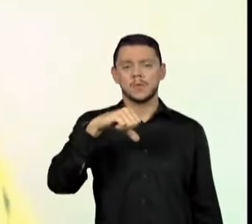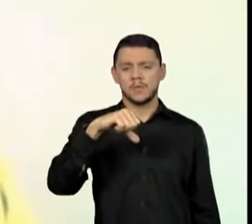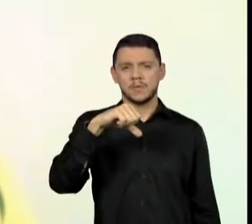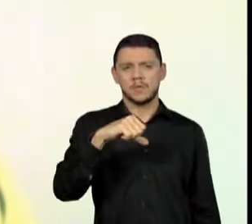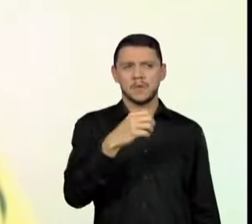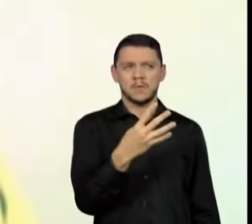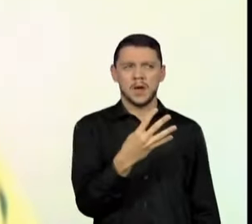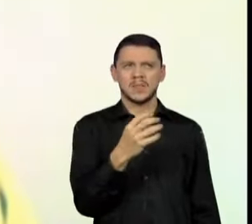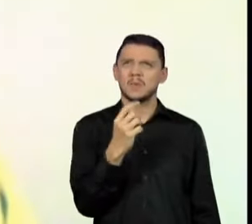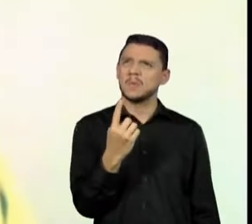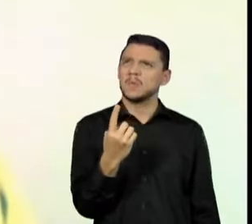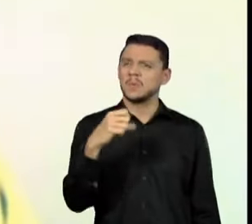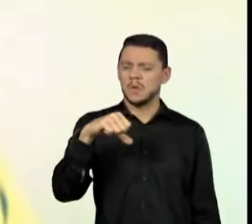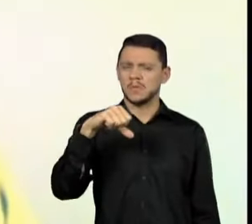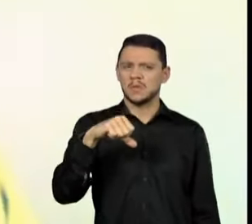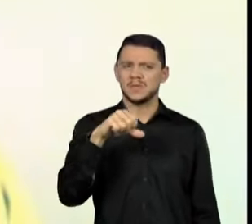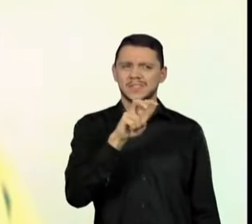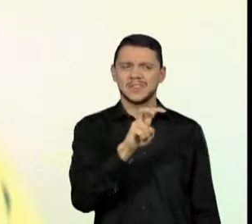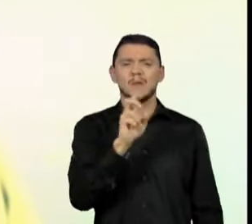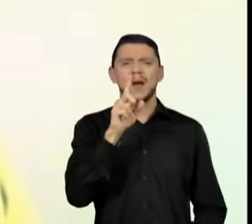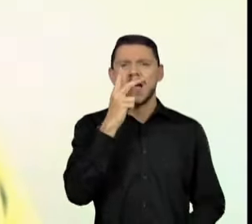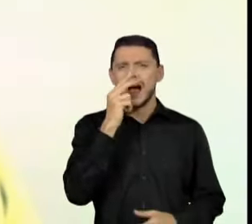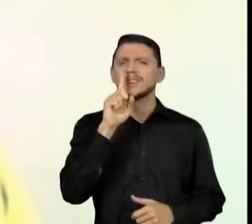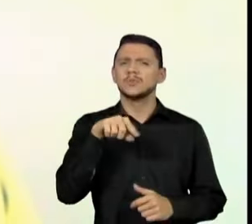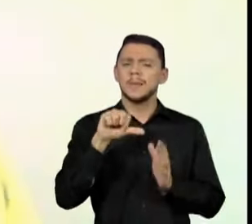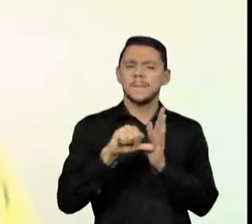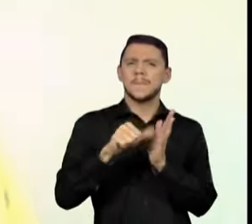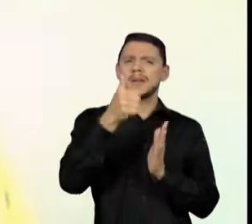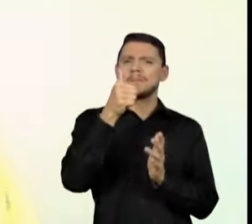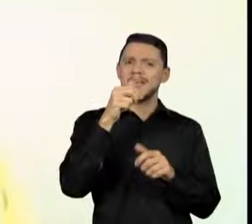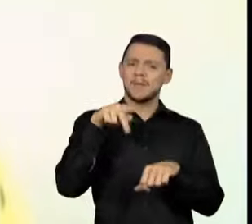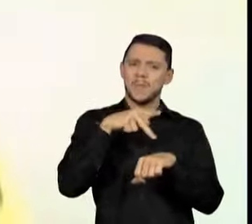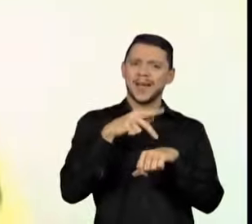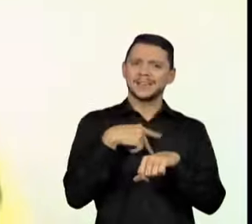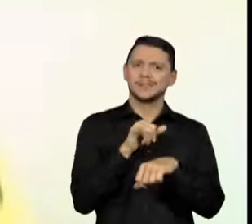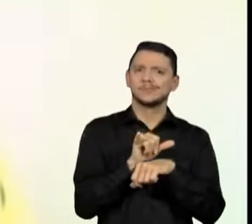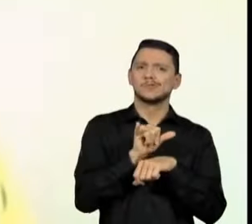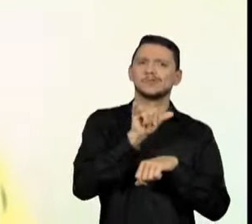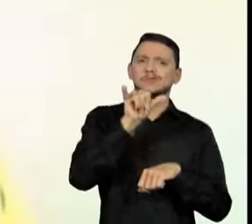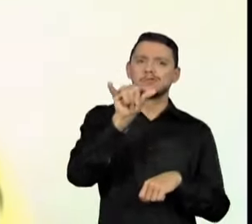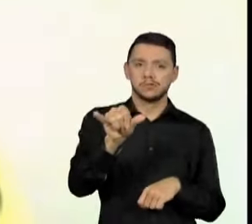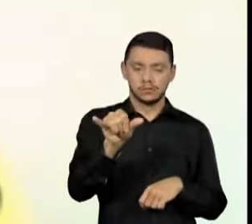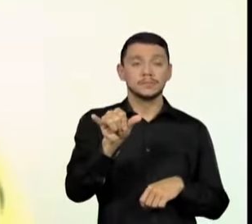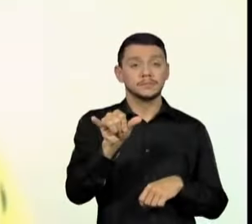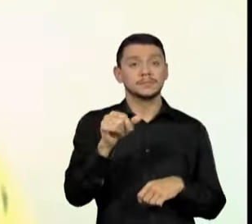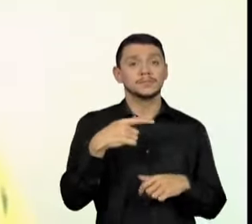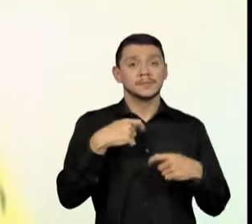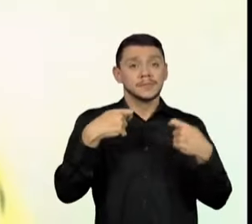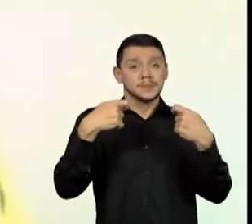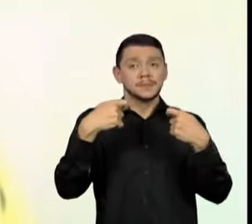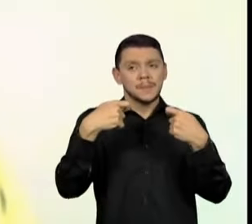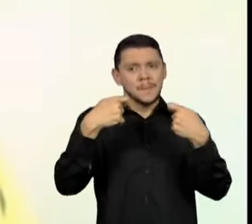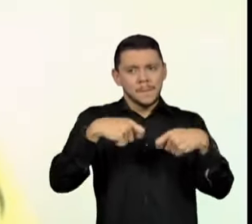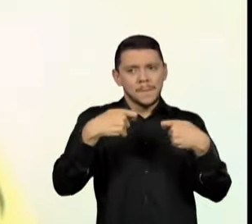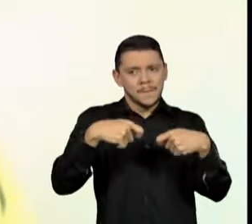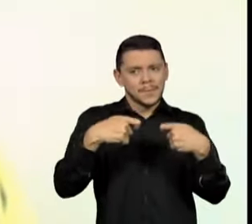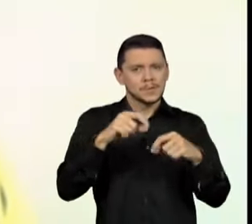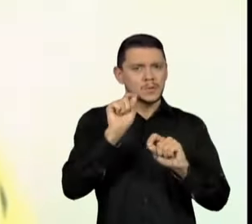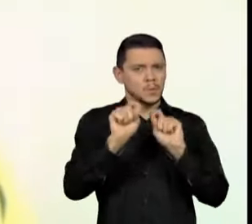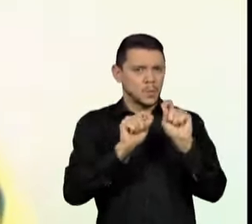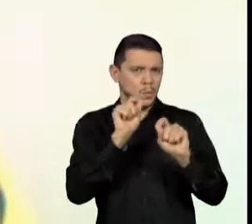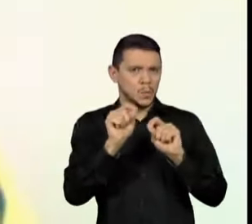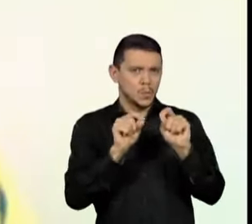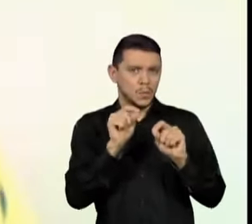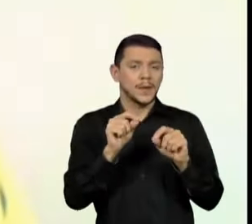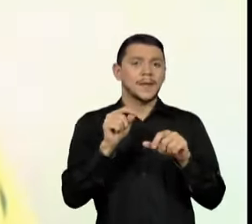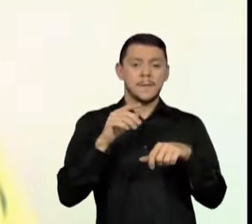foi até a minha primeira viagem internacional. Então, foi preciso ir fazendo o nosso nome lá fora